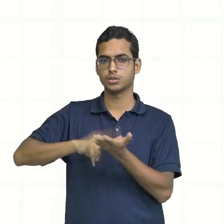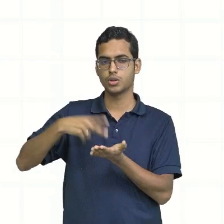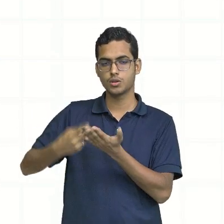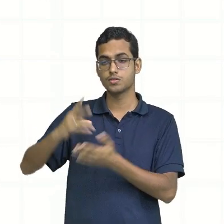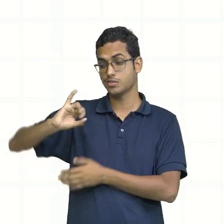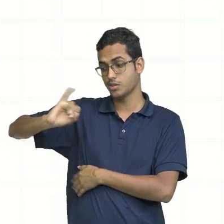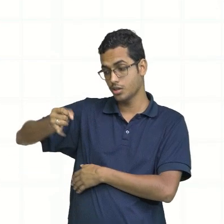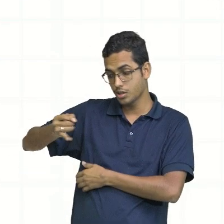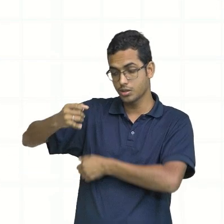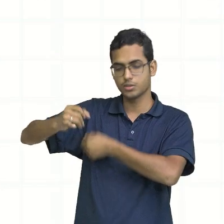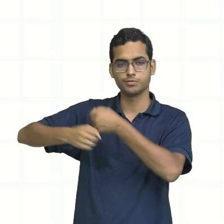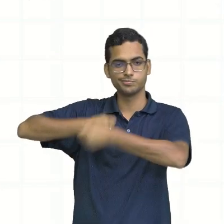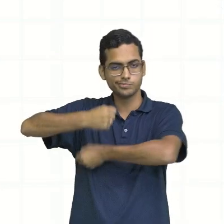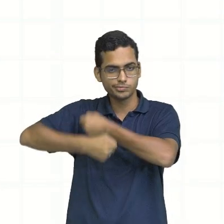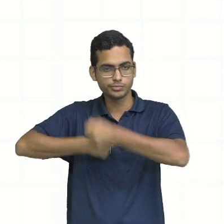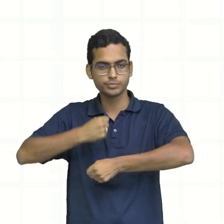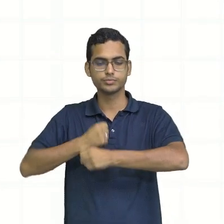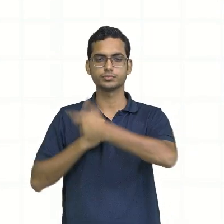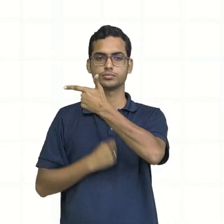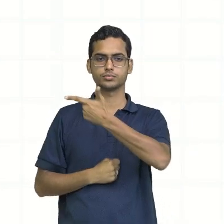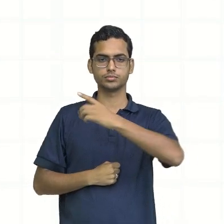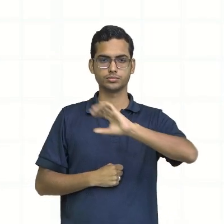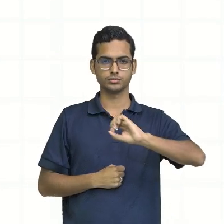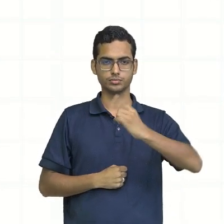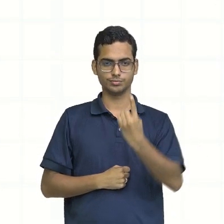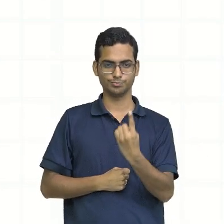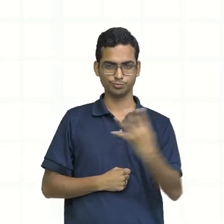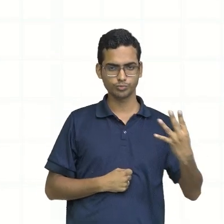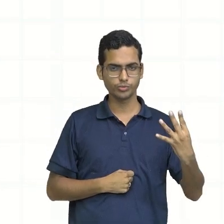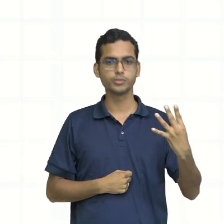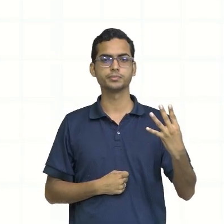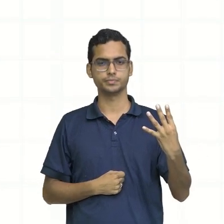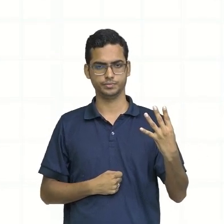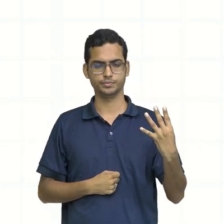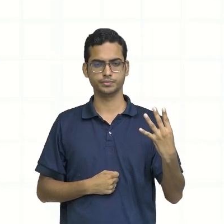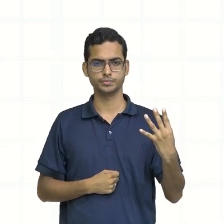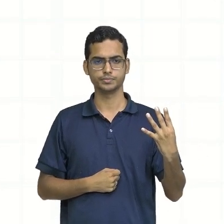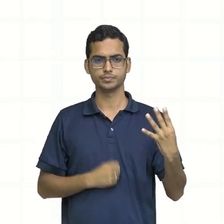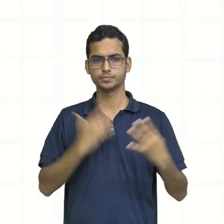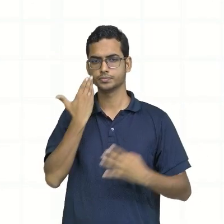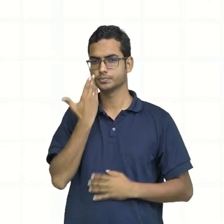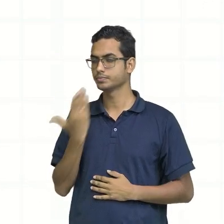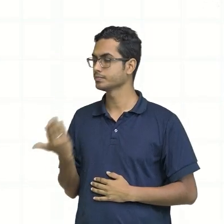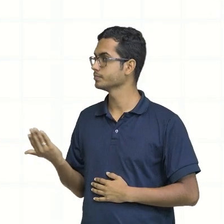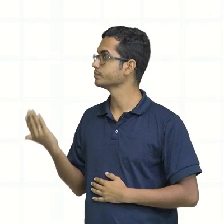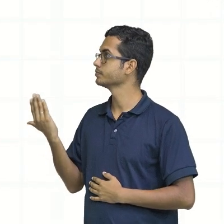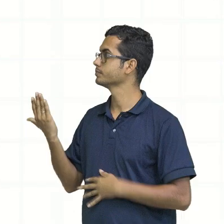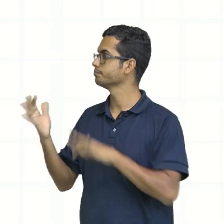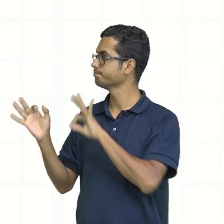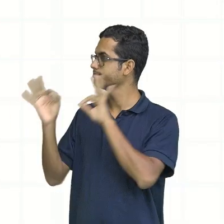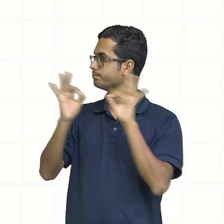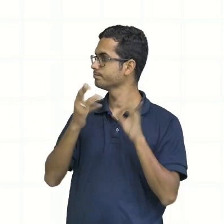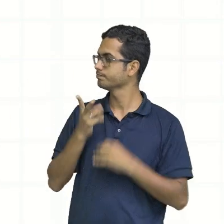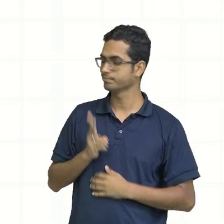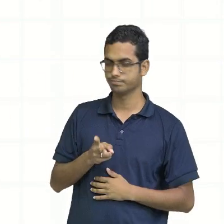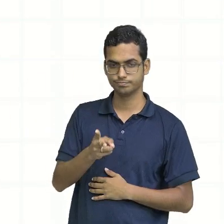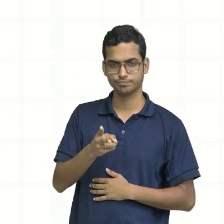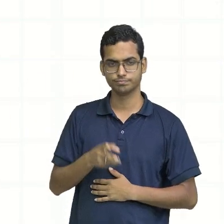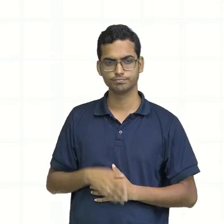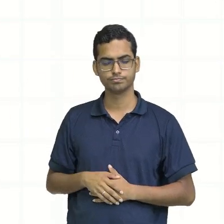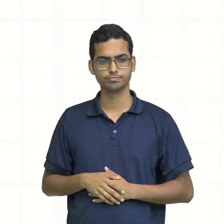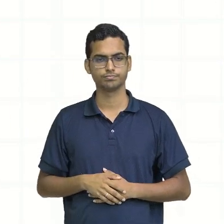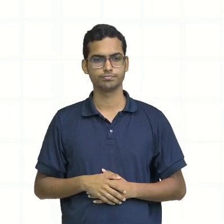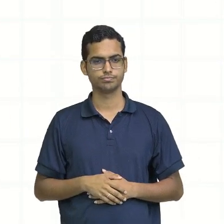Zealand have, uma dessas duas aqui, né? A frightening experience with a shark. Ele